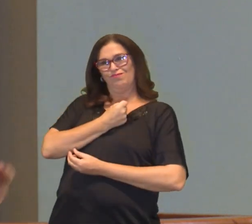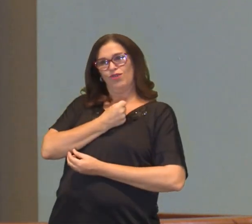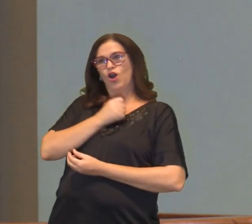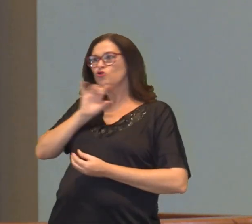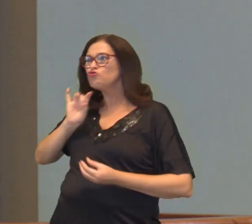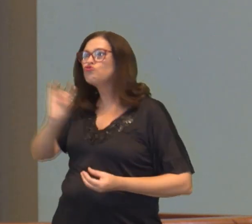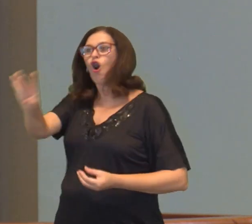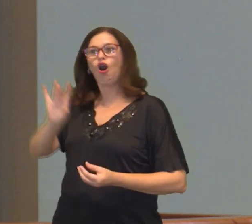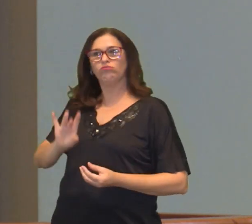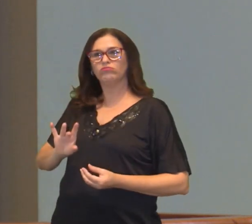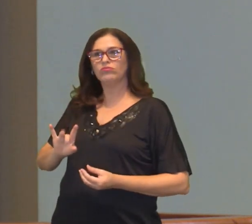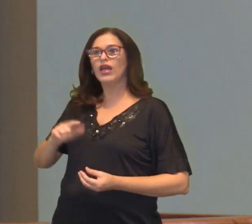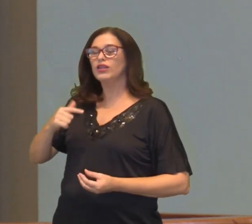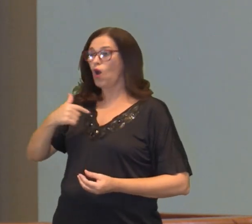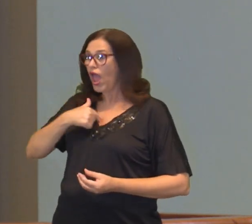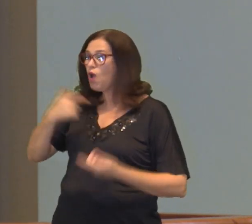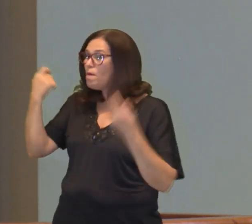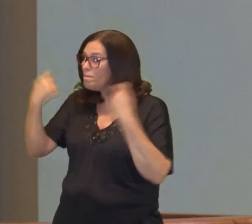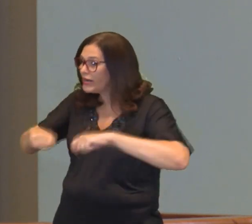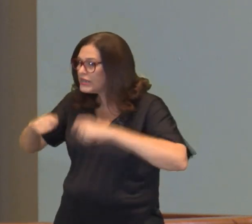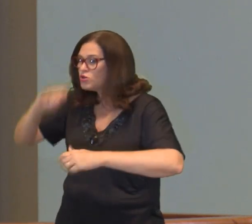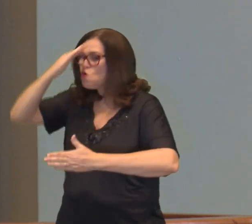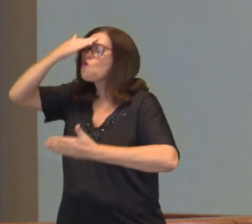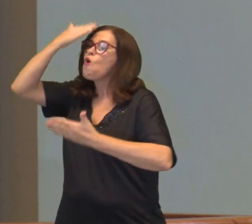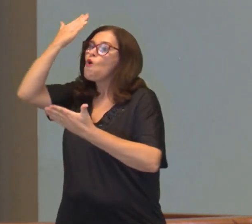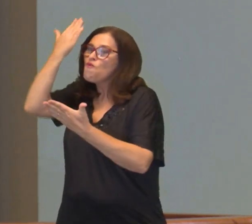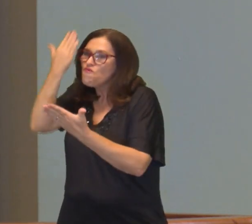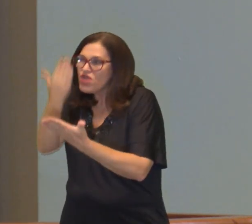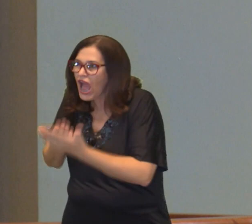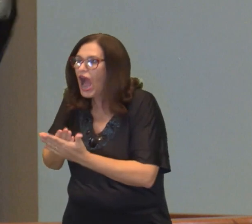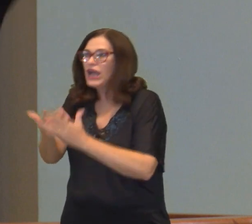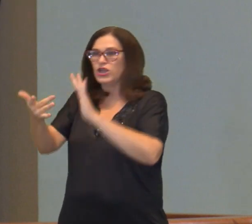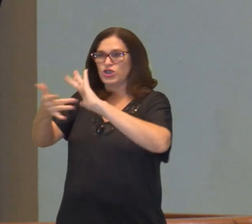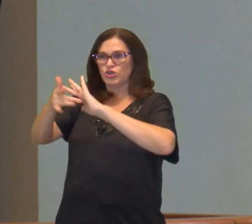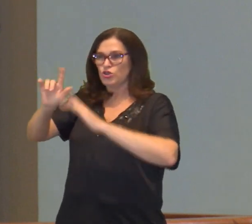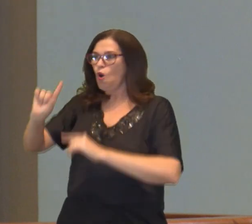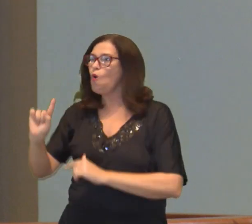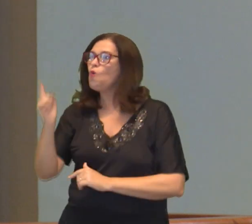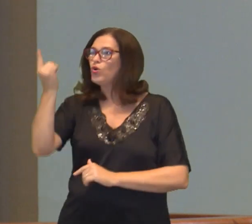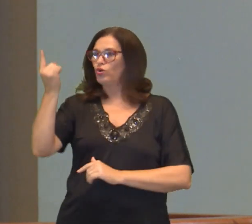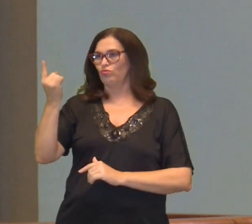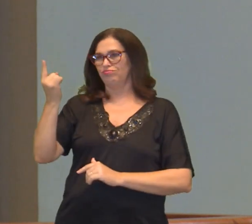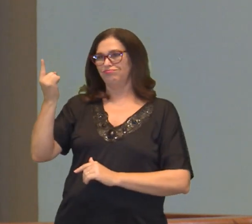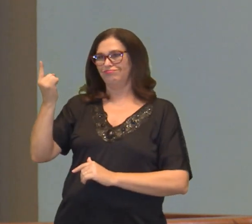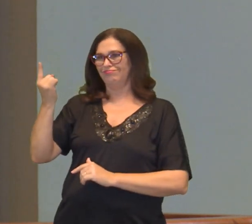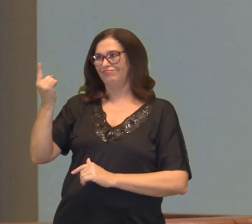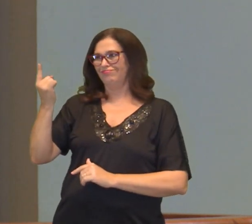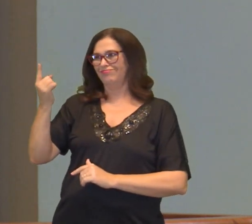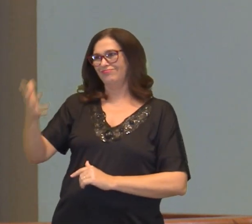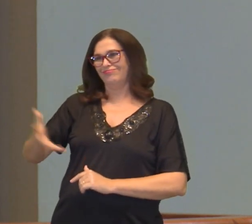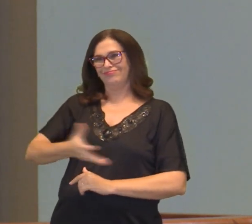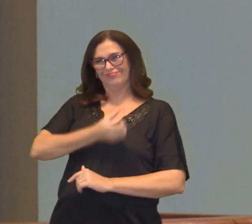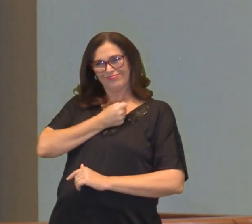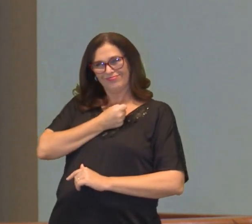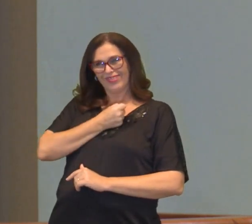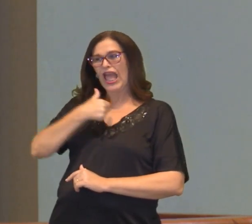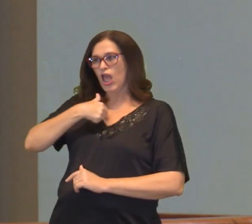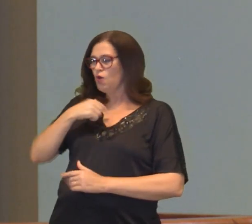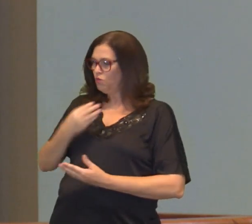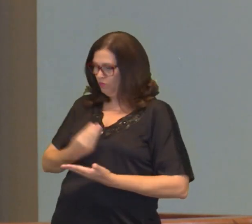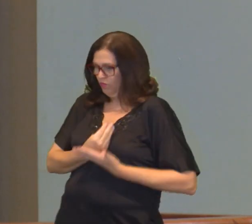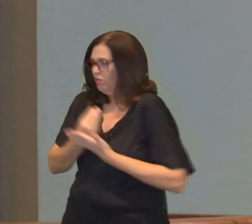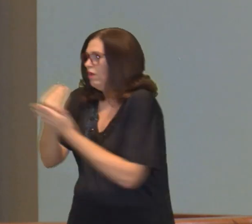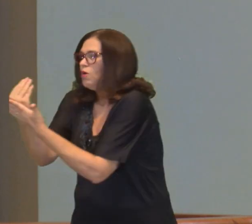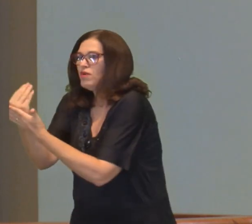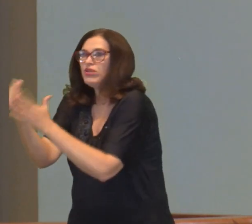esse: eu quero chegar lá no céu reconhecido pelo que sou, pela pessoa boa